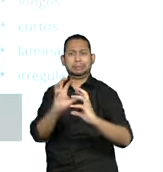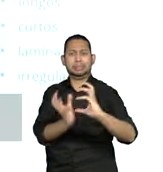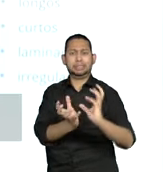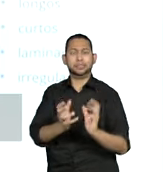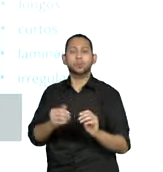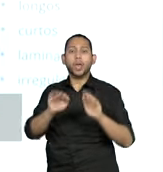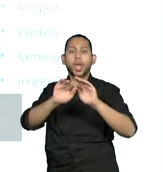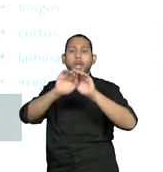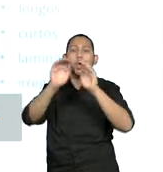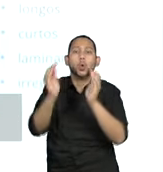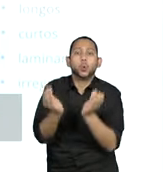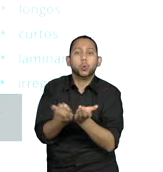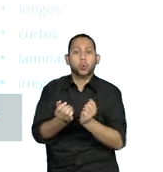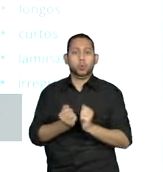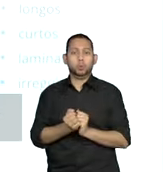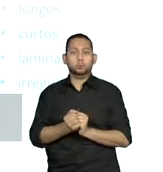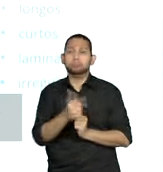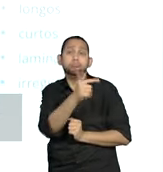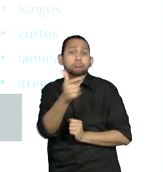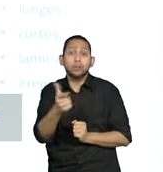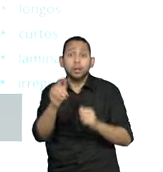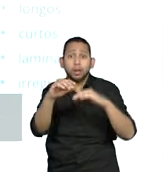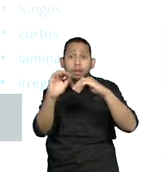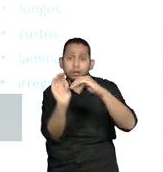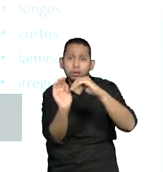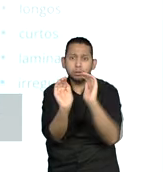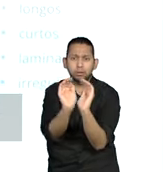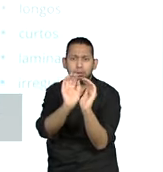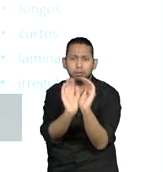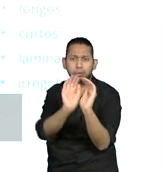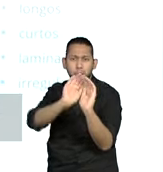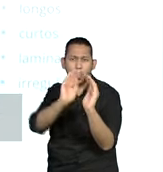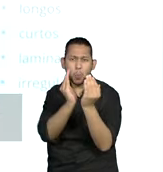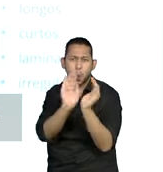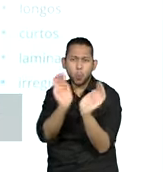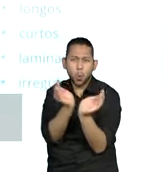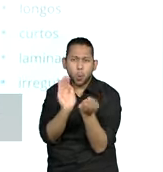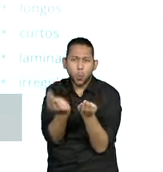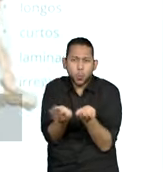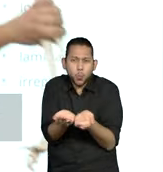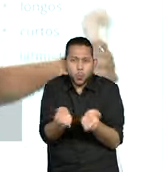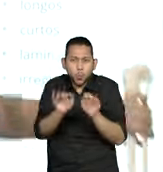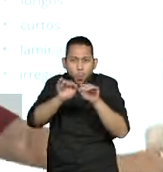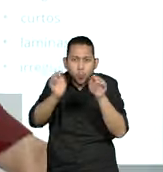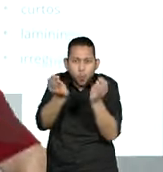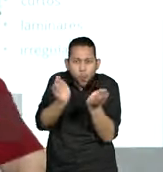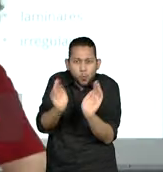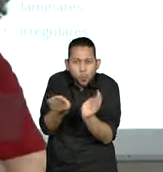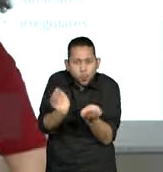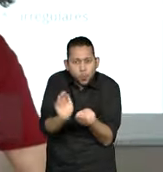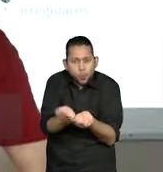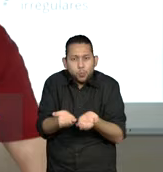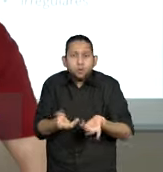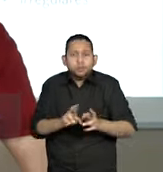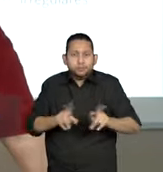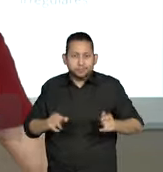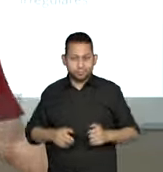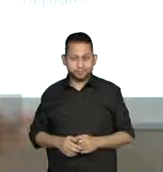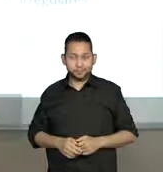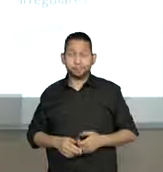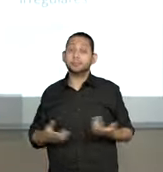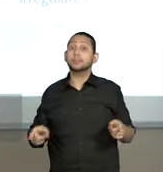formato bem determinado, bem simétrico, tá? A